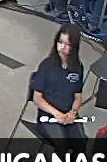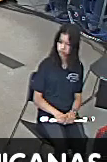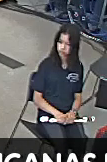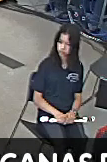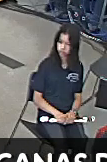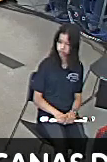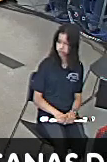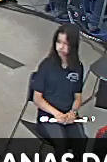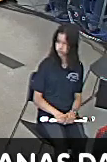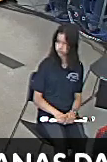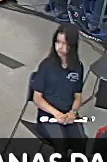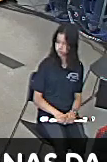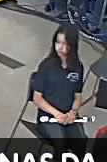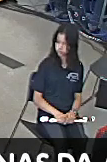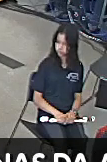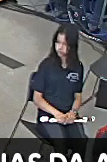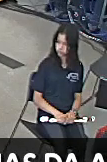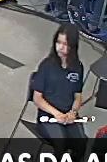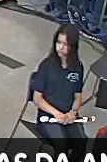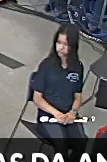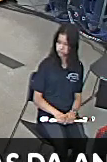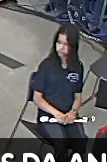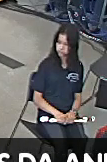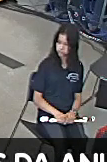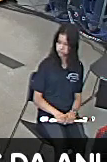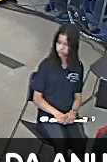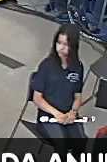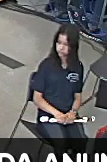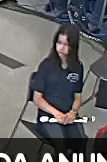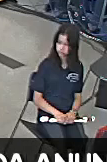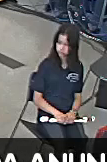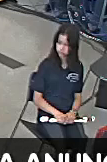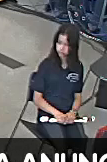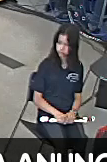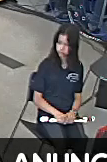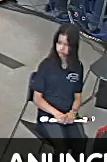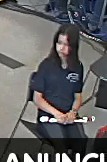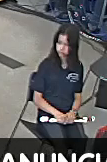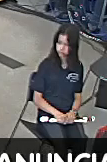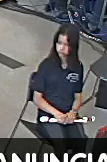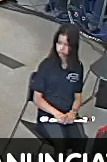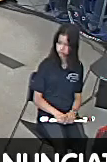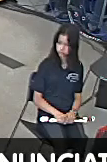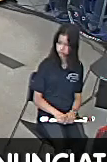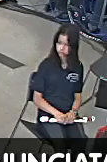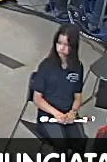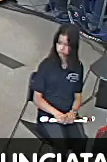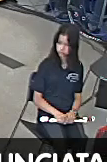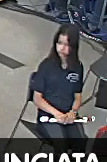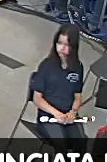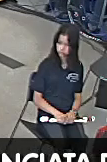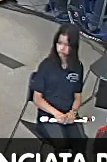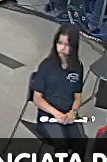Anunciata aqui presentes, as que não puderam vir também, né?